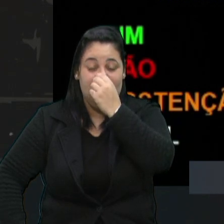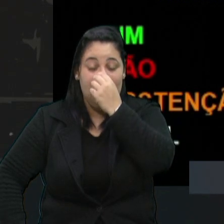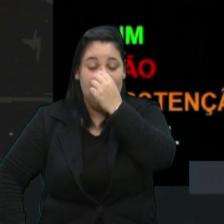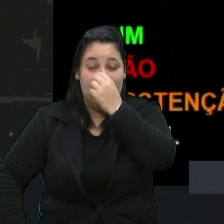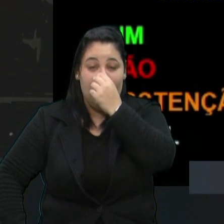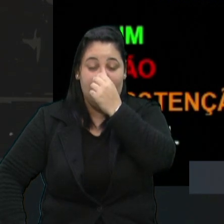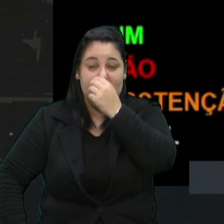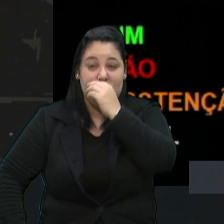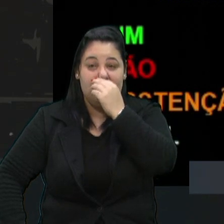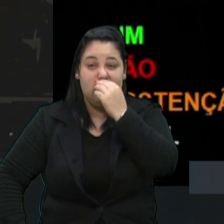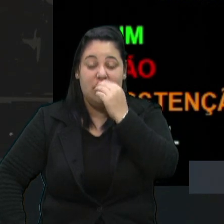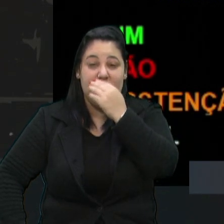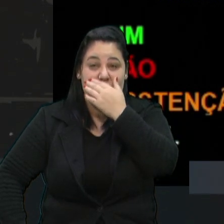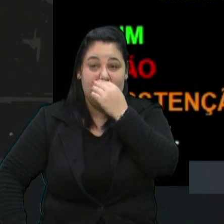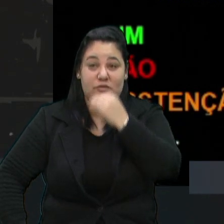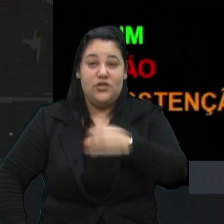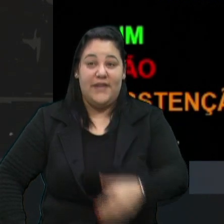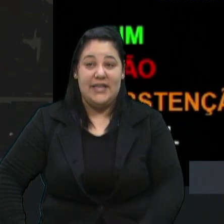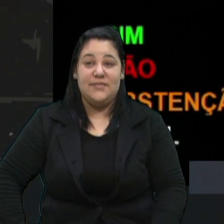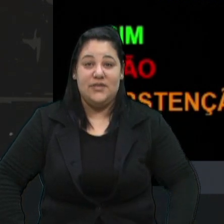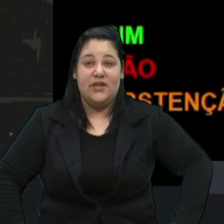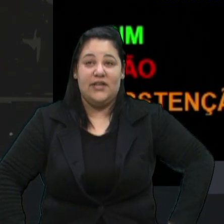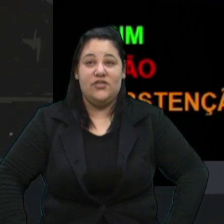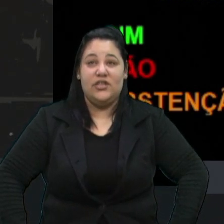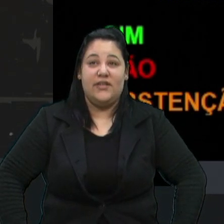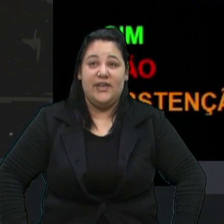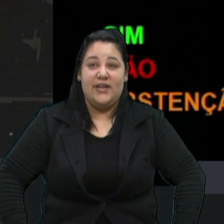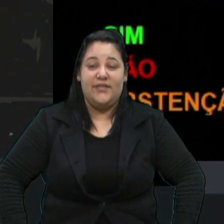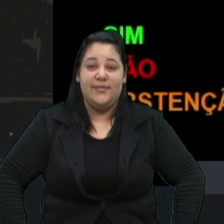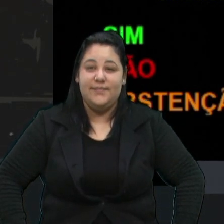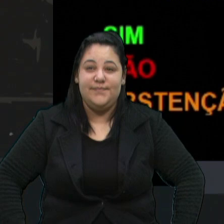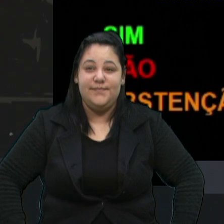Confirma aí, seu Camiles. Vota sim.